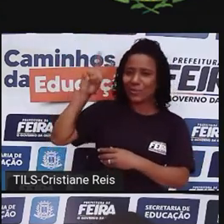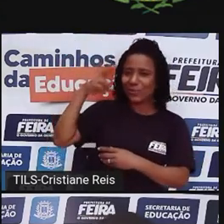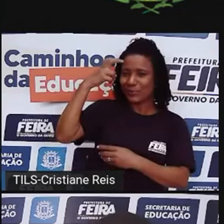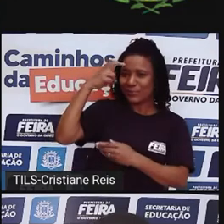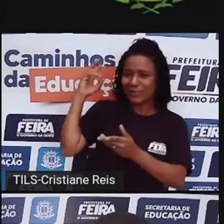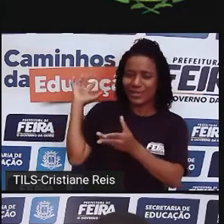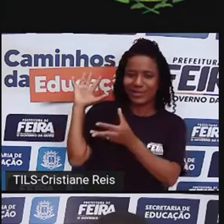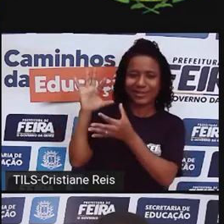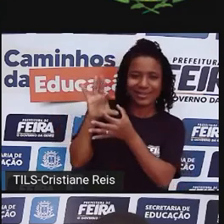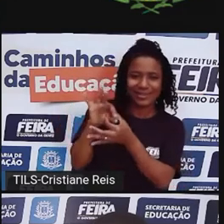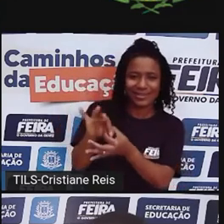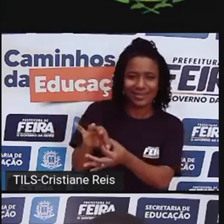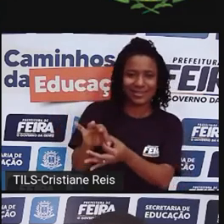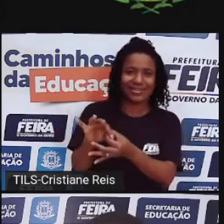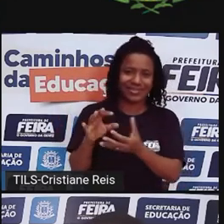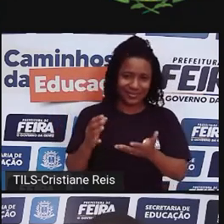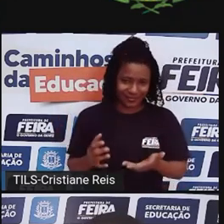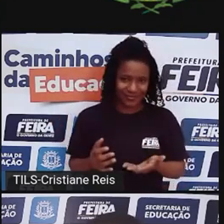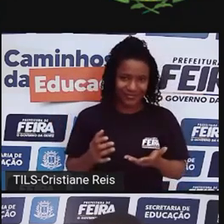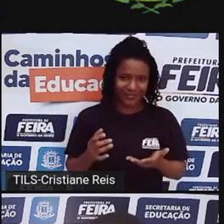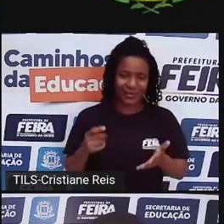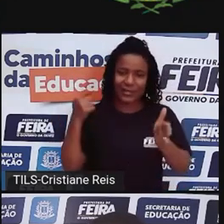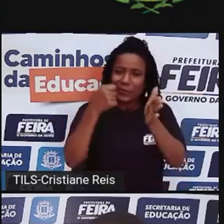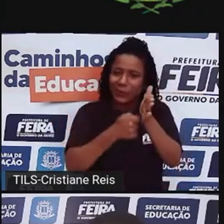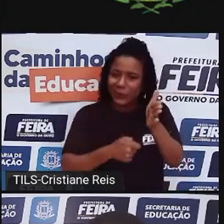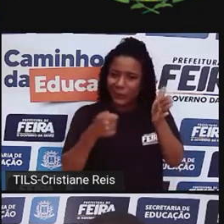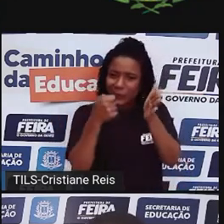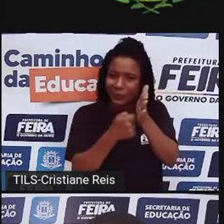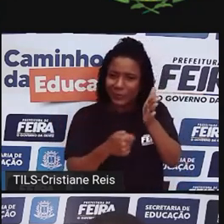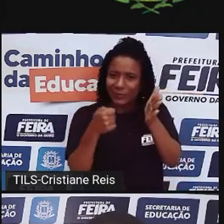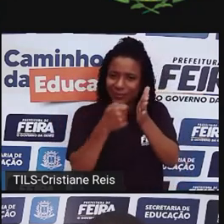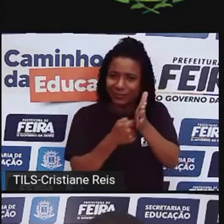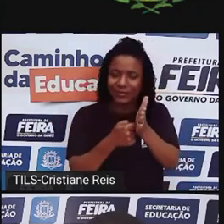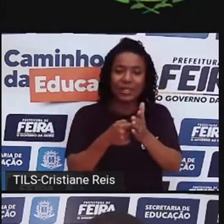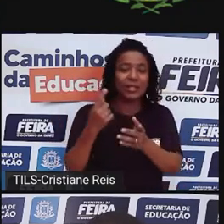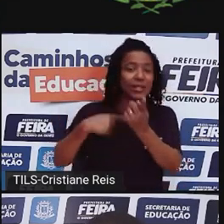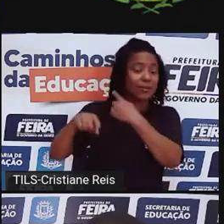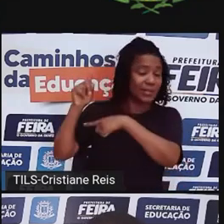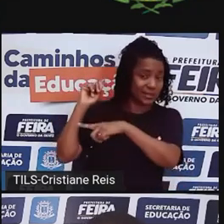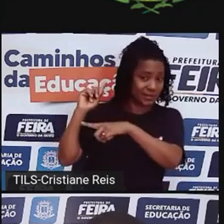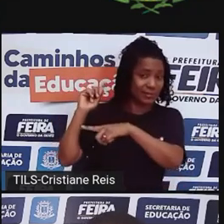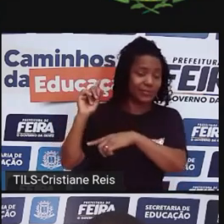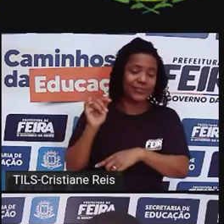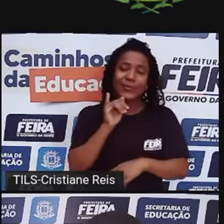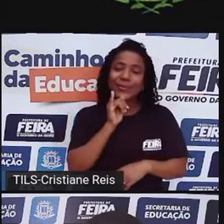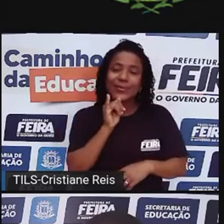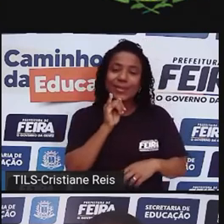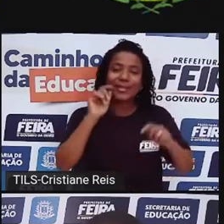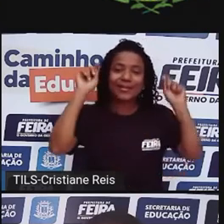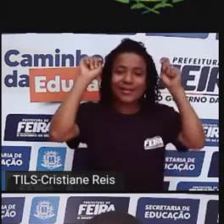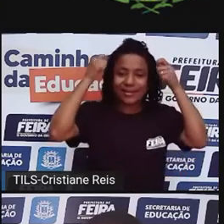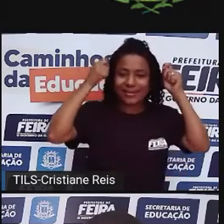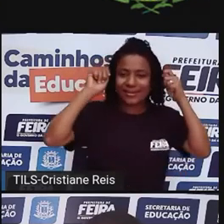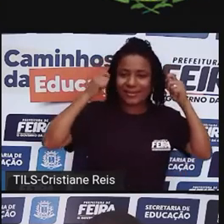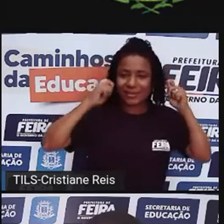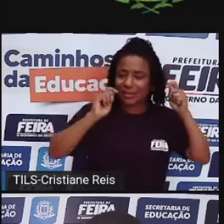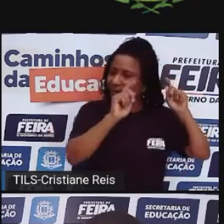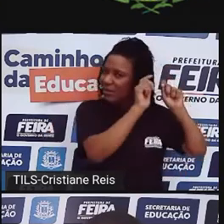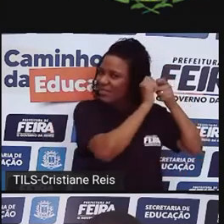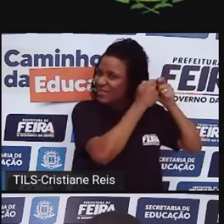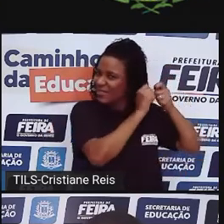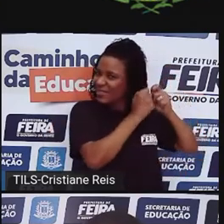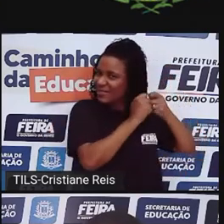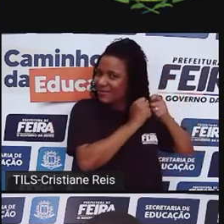Por exemplo, as tranças, elas tinham um significado para os povos africanos. Você poderia